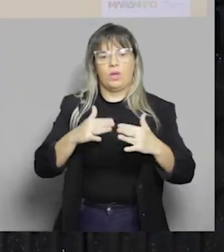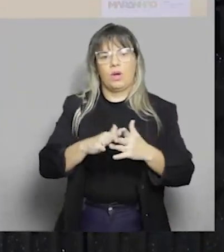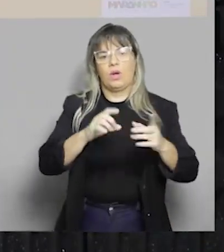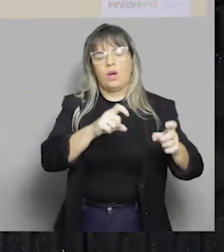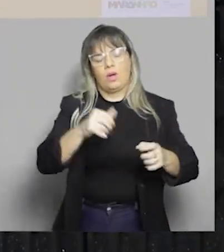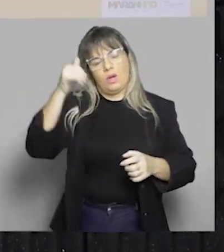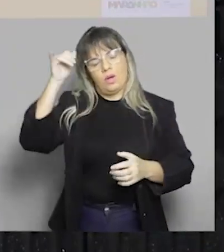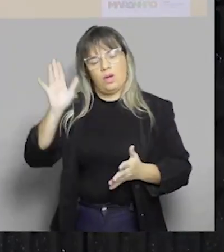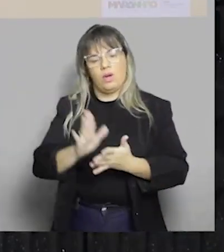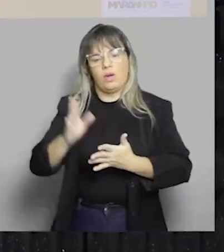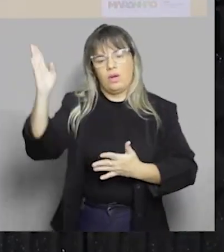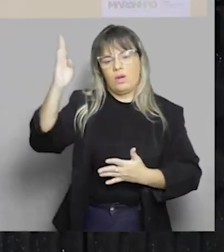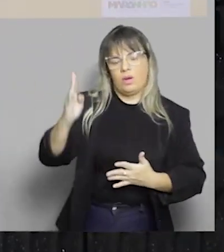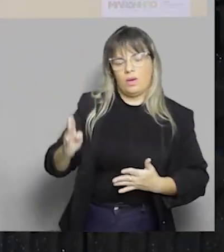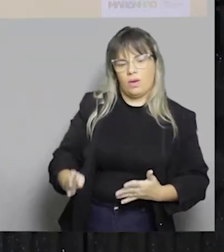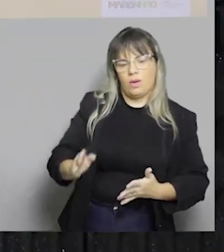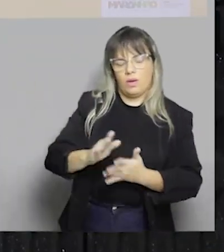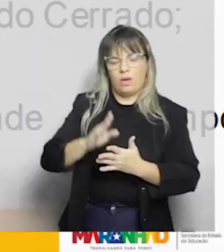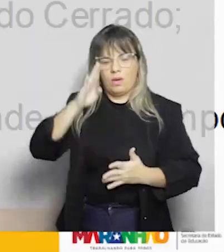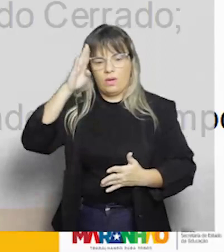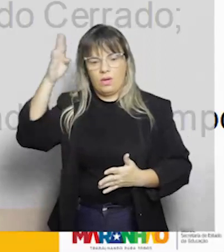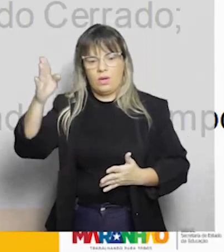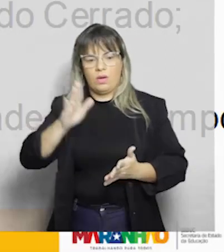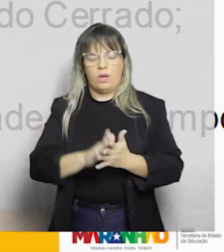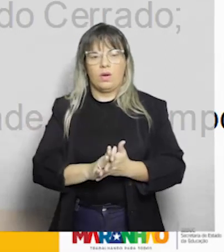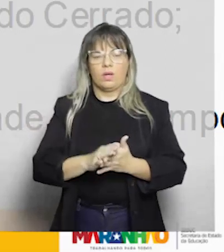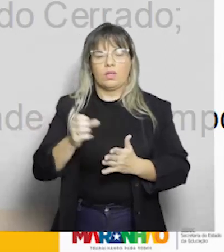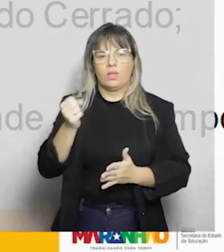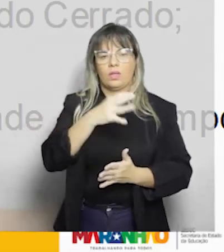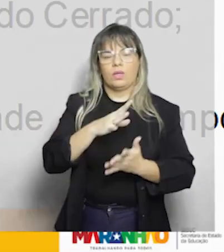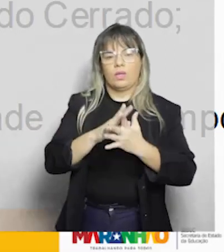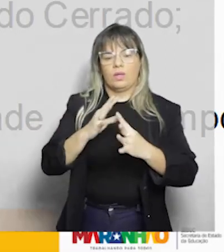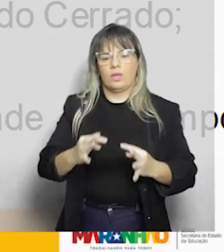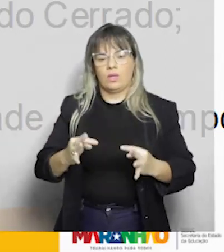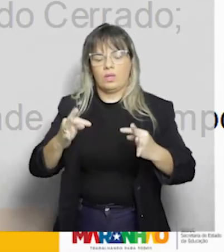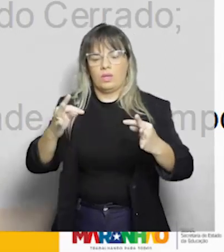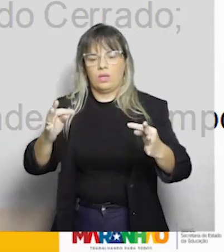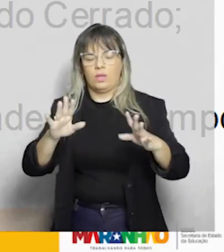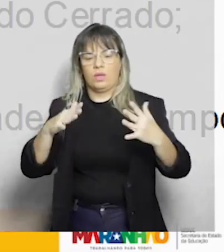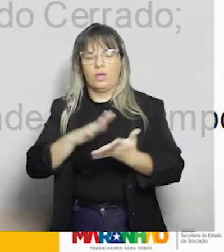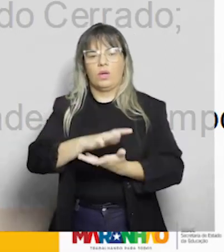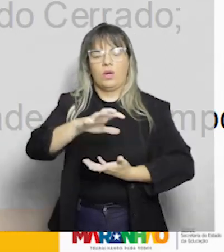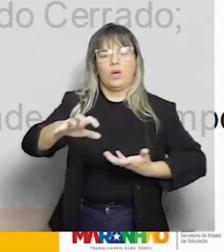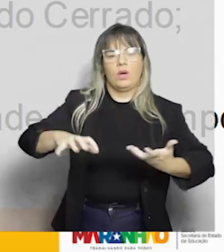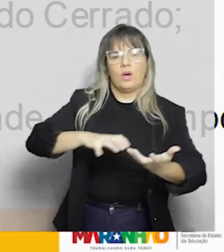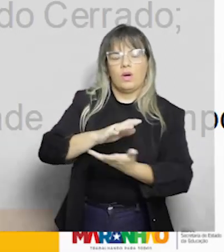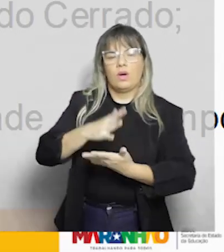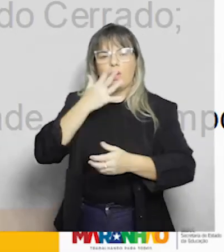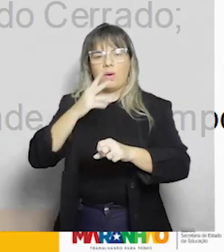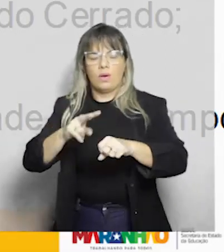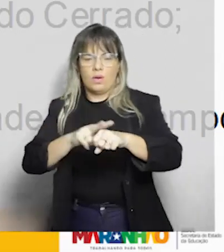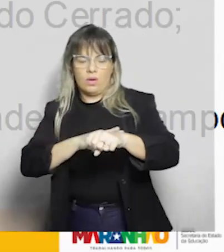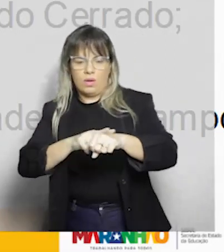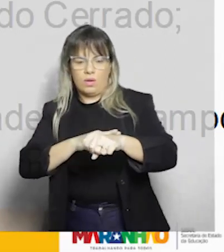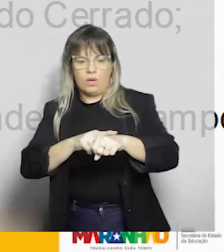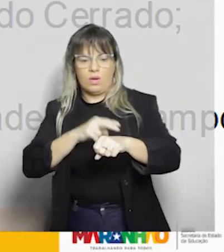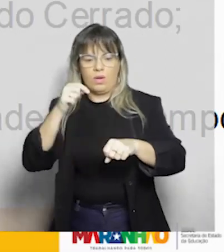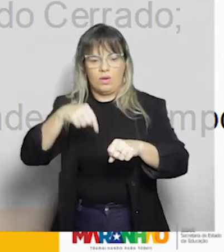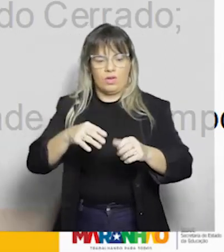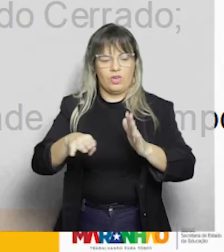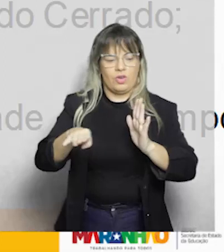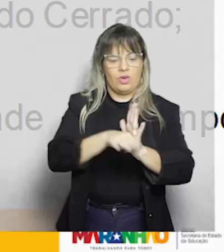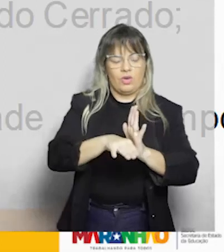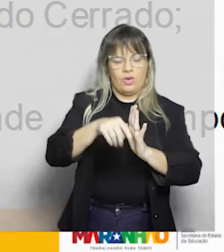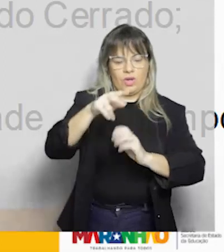brasileira, principalmente a partir dessa inovação tecnológica que veio com a Revolução Verde, que chegou também, claro, aqui